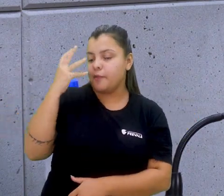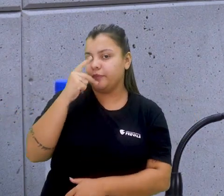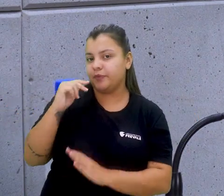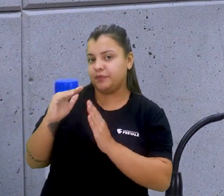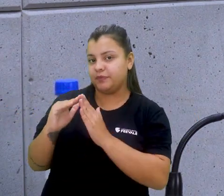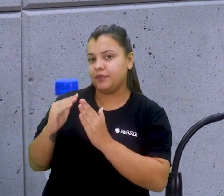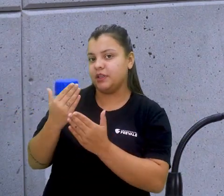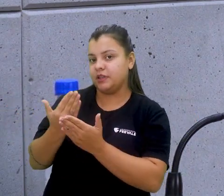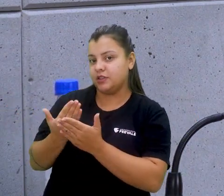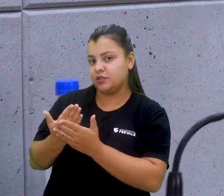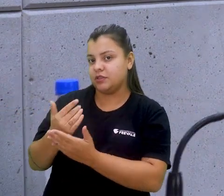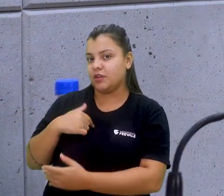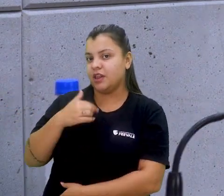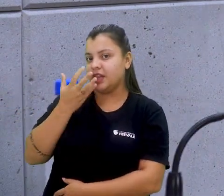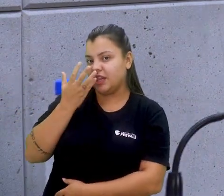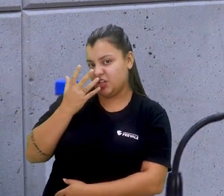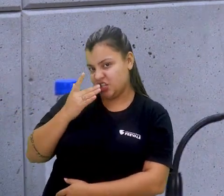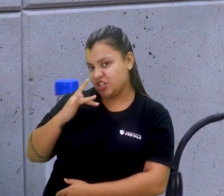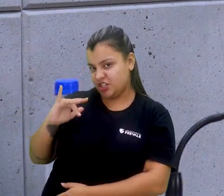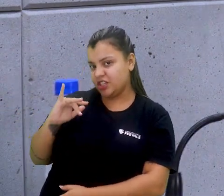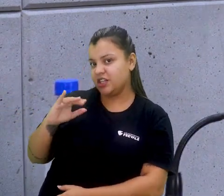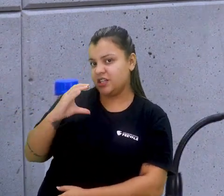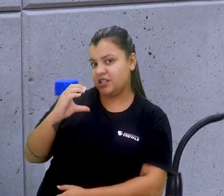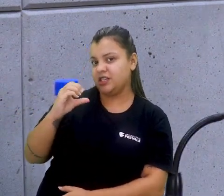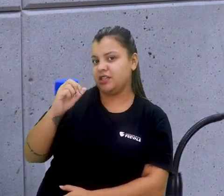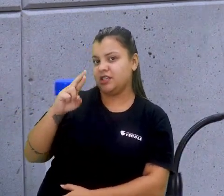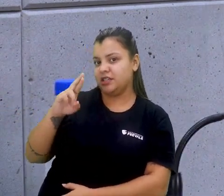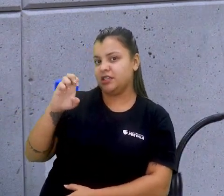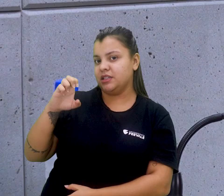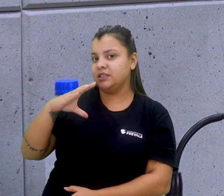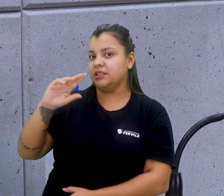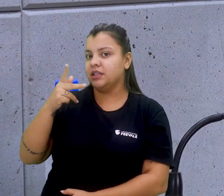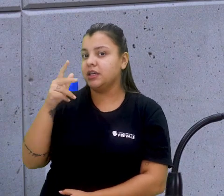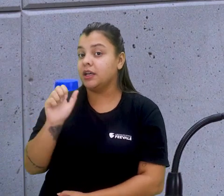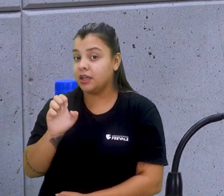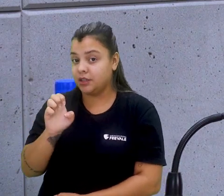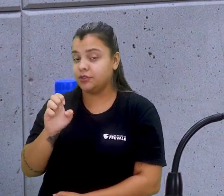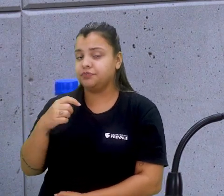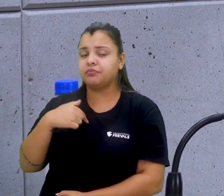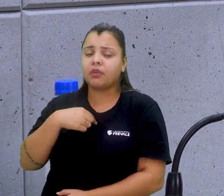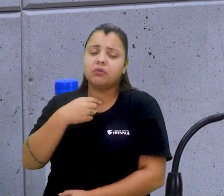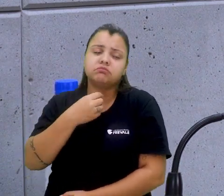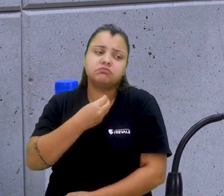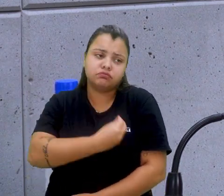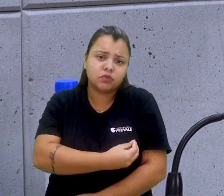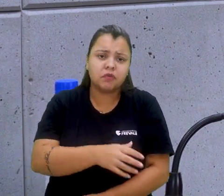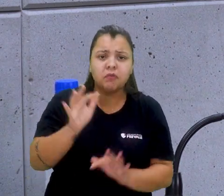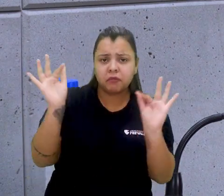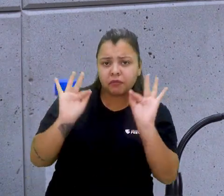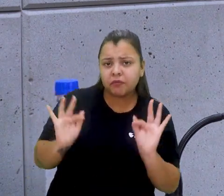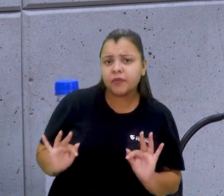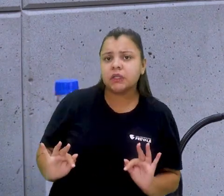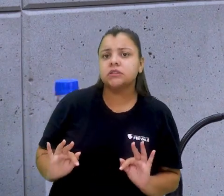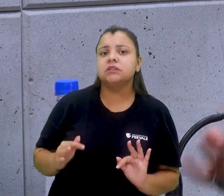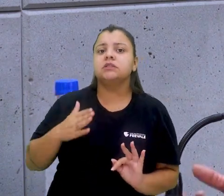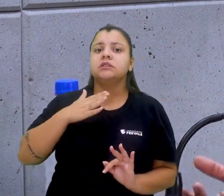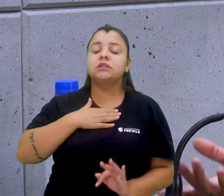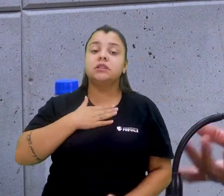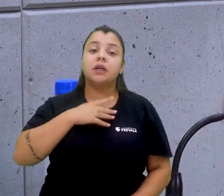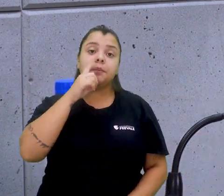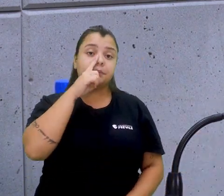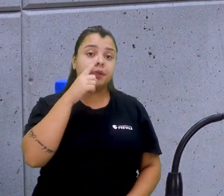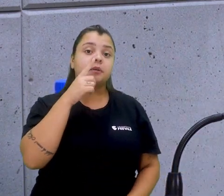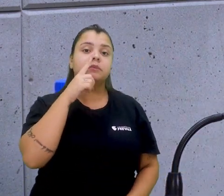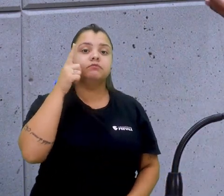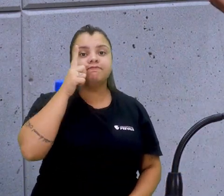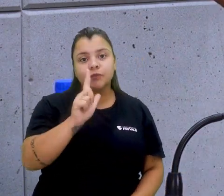Palito hoje em dia não existe mais que era no Bairro Teresópolis e onde eu era muito feliz e daí minha mãe conseguiu uma vaga